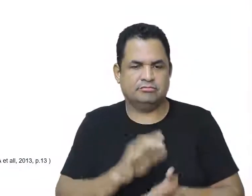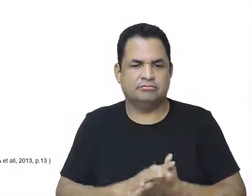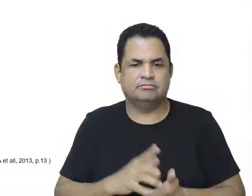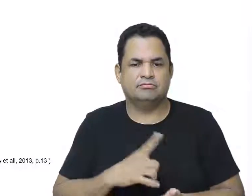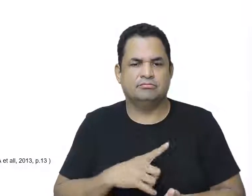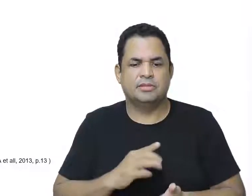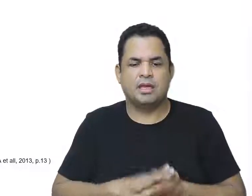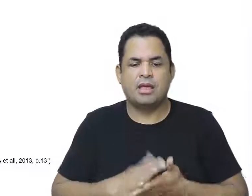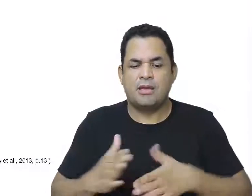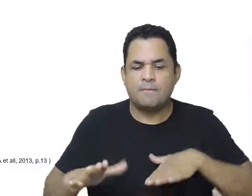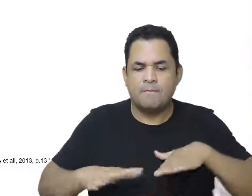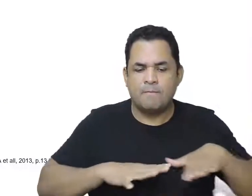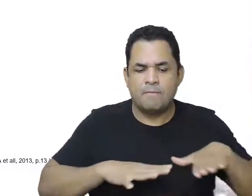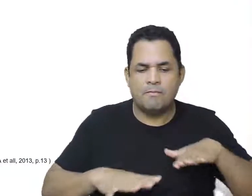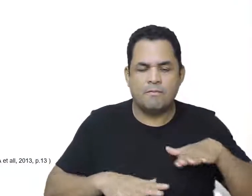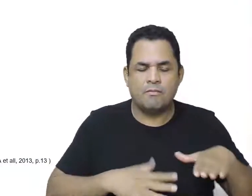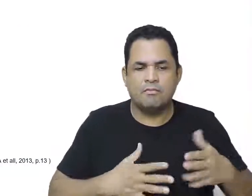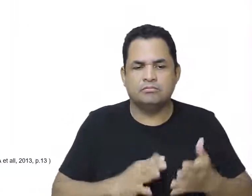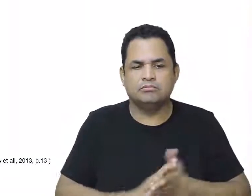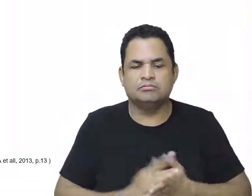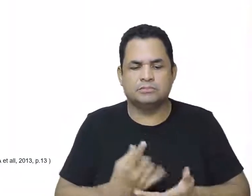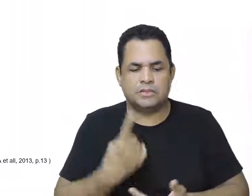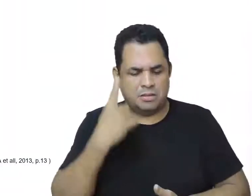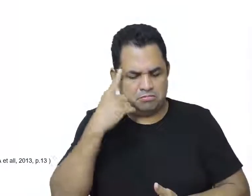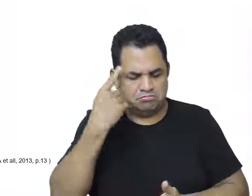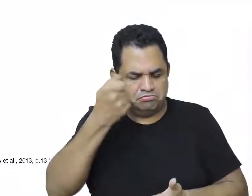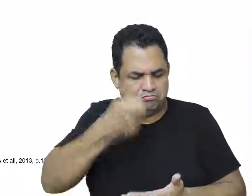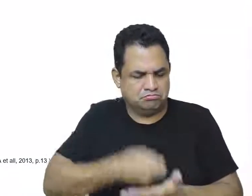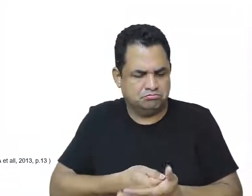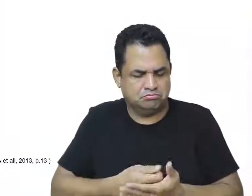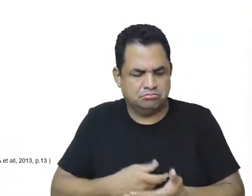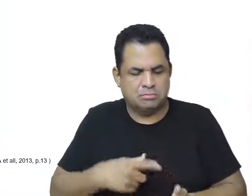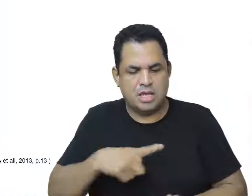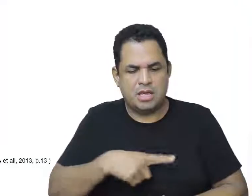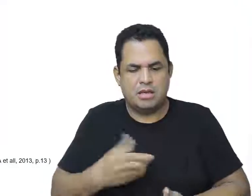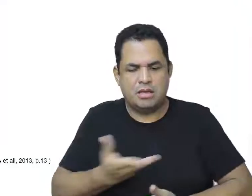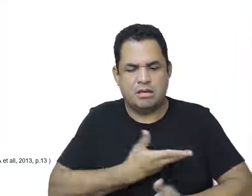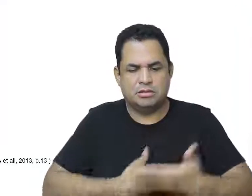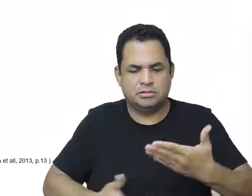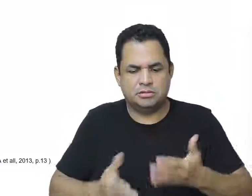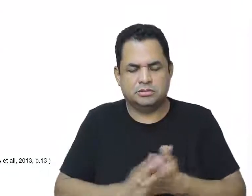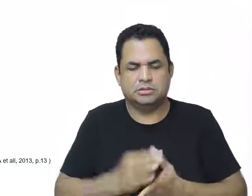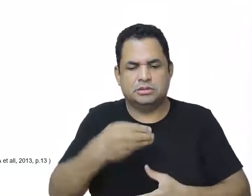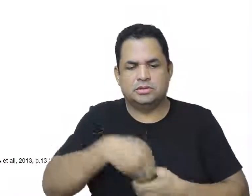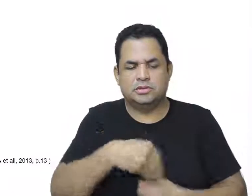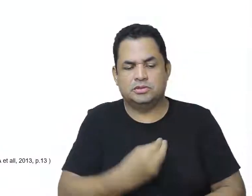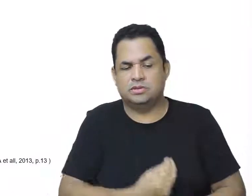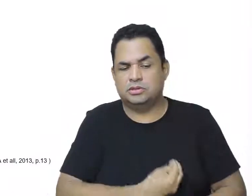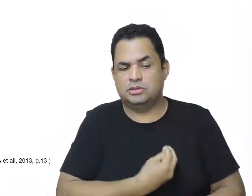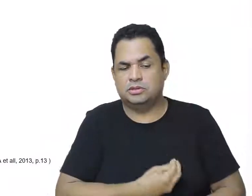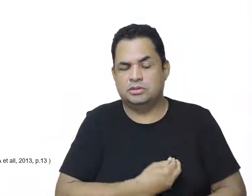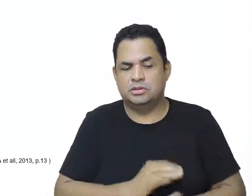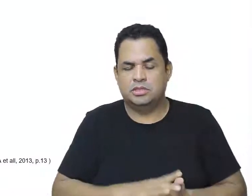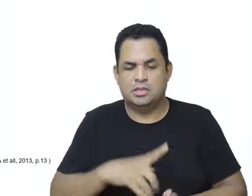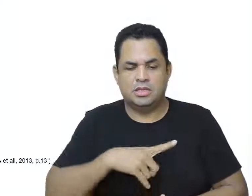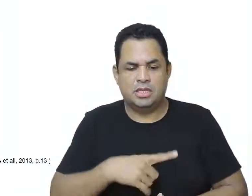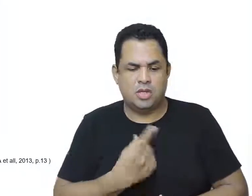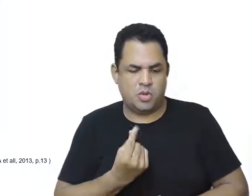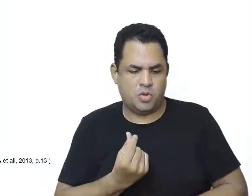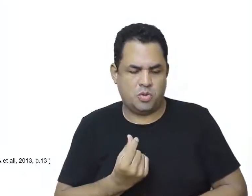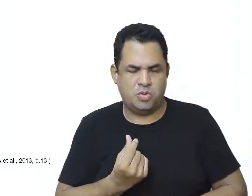que move muitas das decisões que têm relação com a nossa vida, né? Ter dinheiro